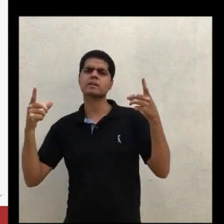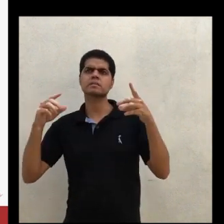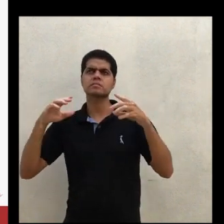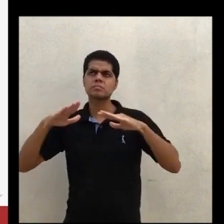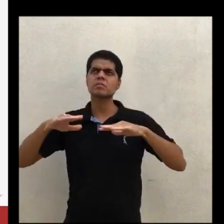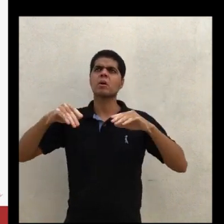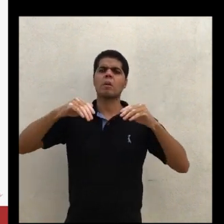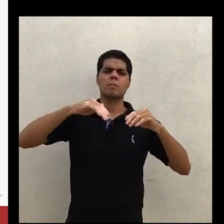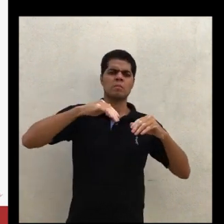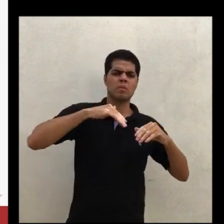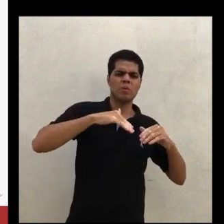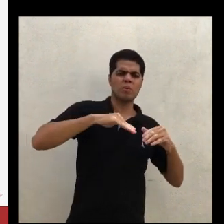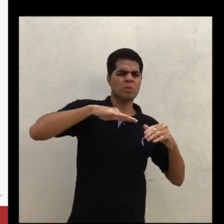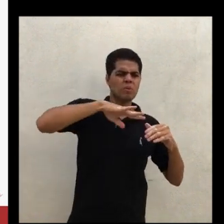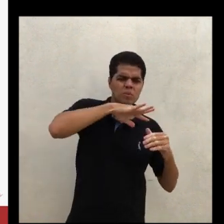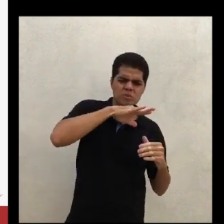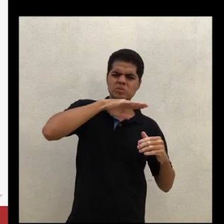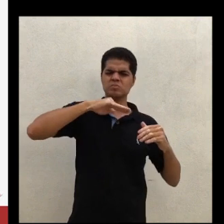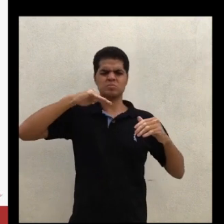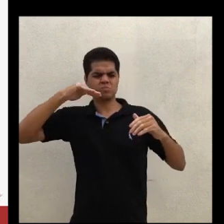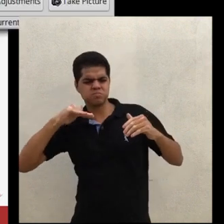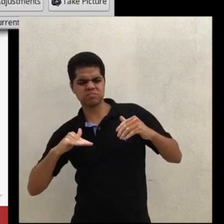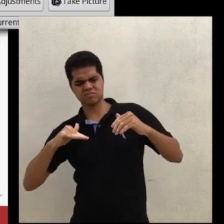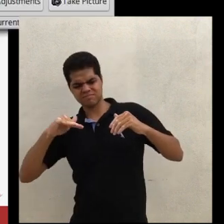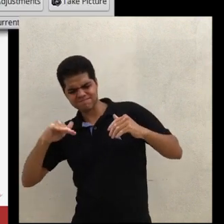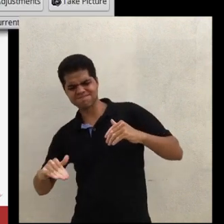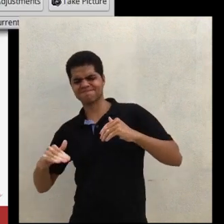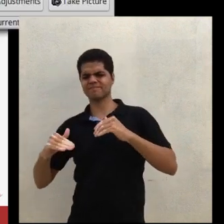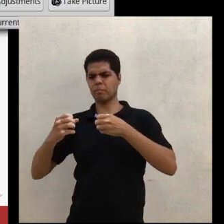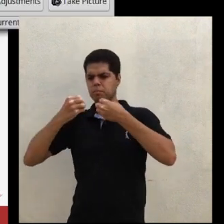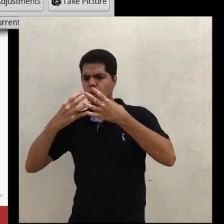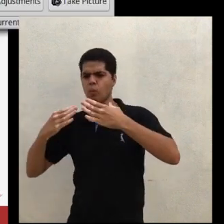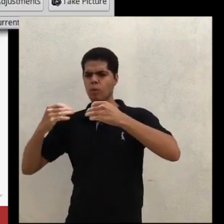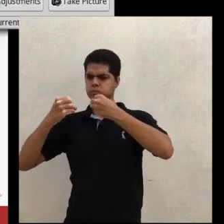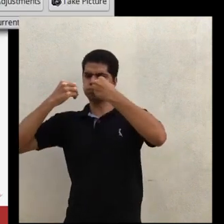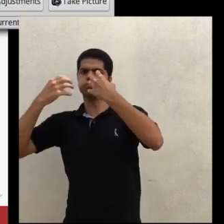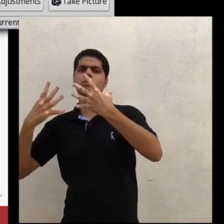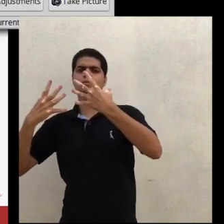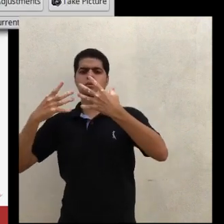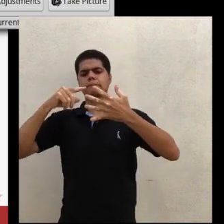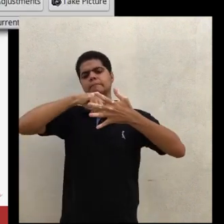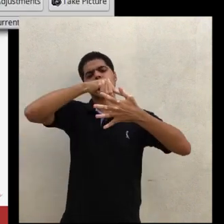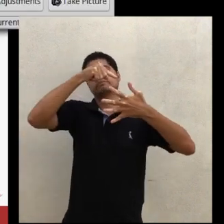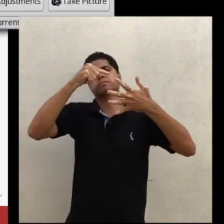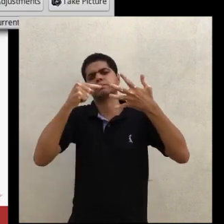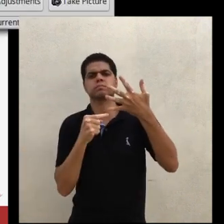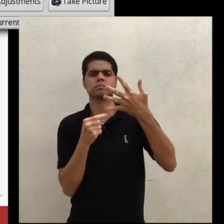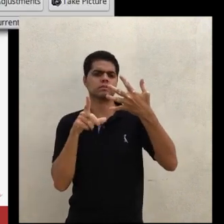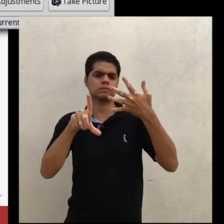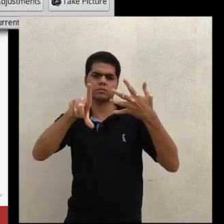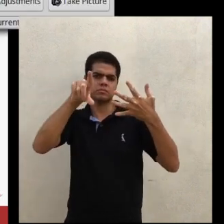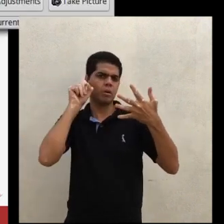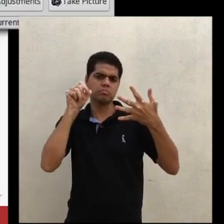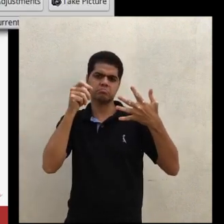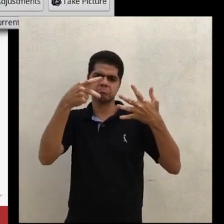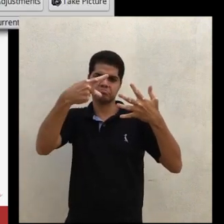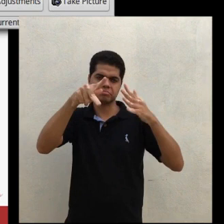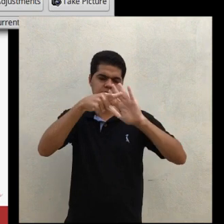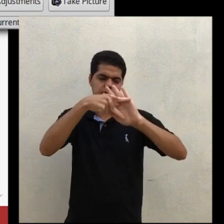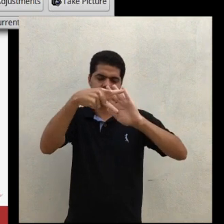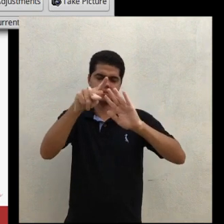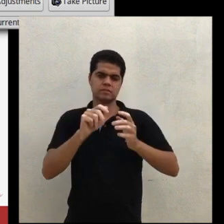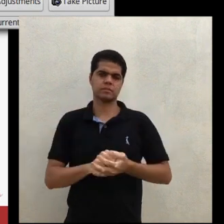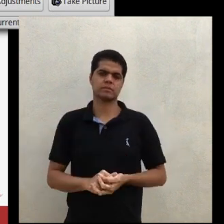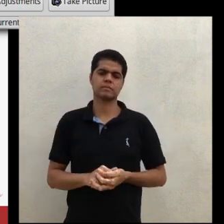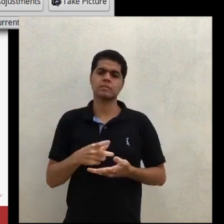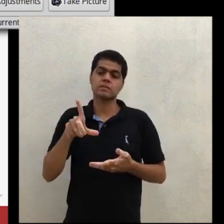Isso fica a critério seu de fazer isso. Tá? Então eu subdividi aqui apenas 3. Só para vocês entenderem como que utiliza a lógica